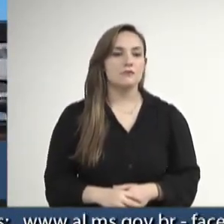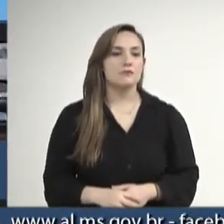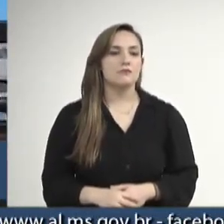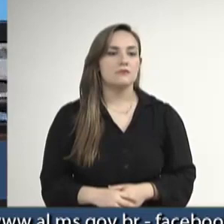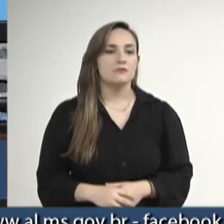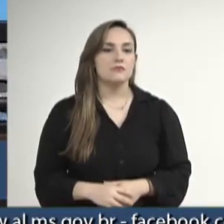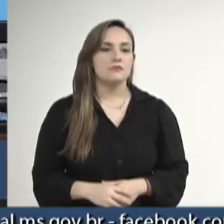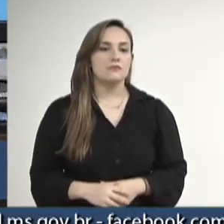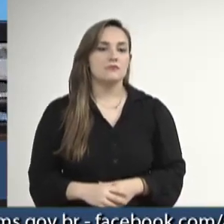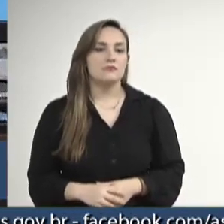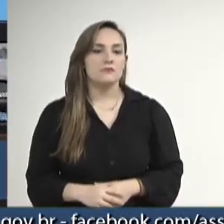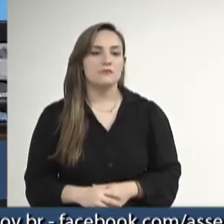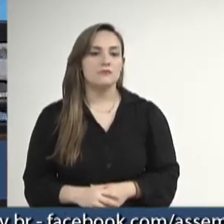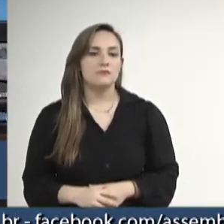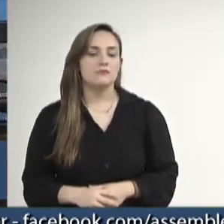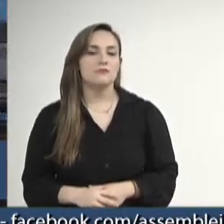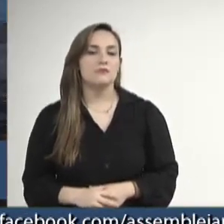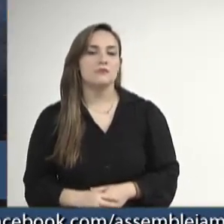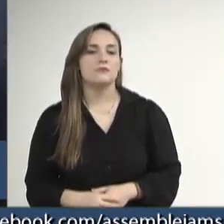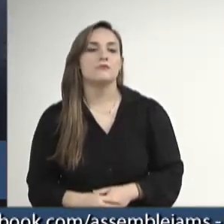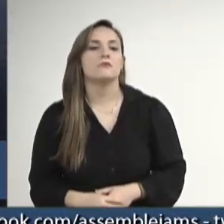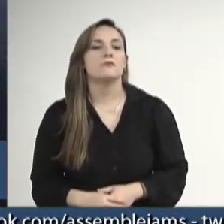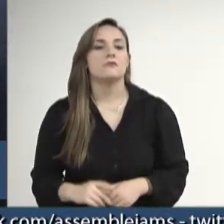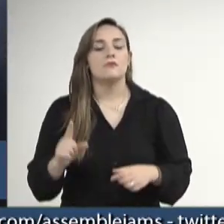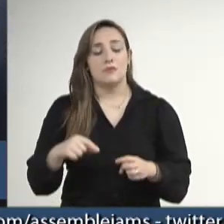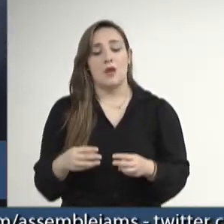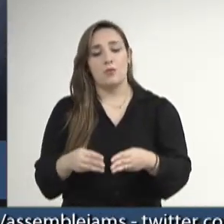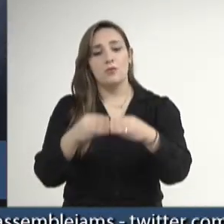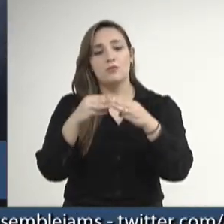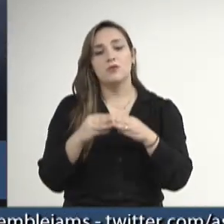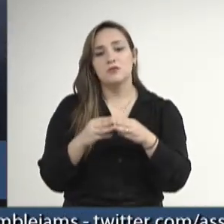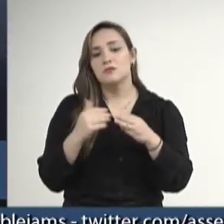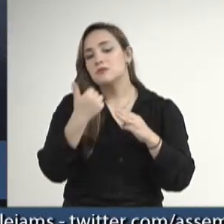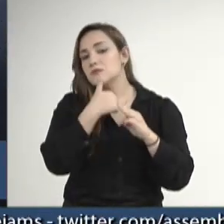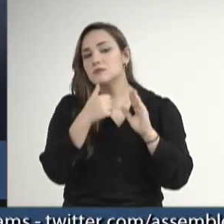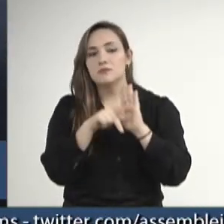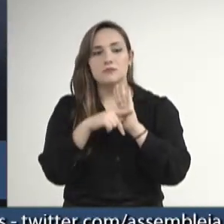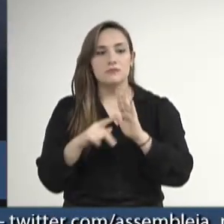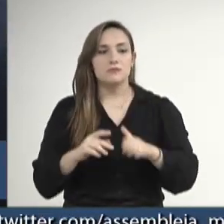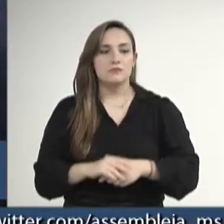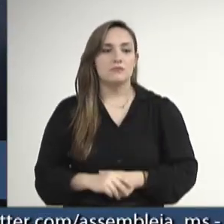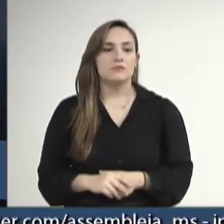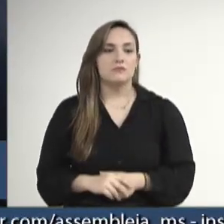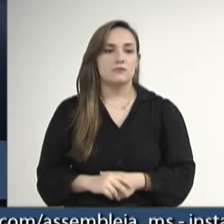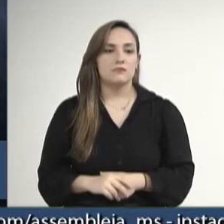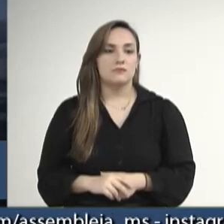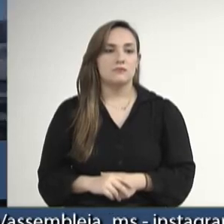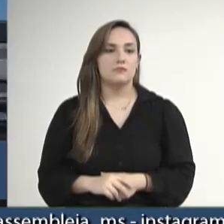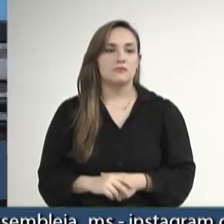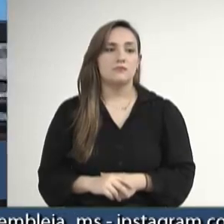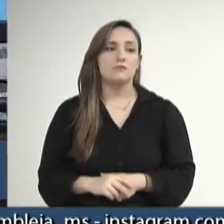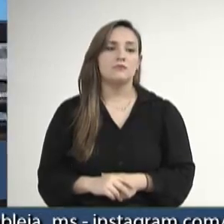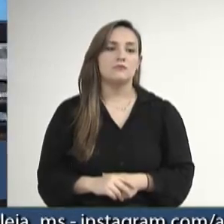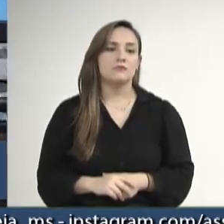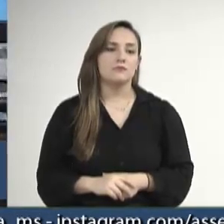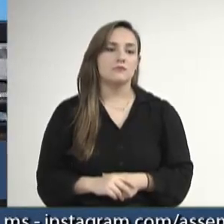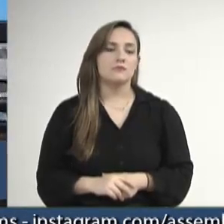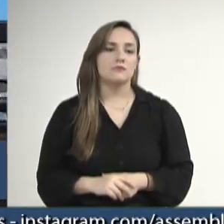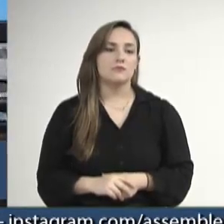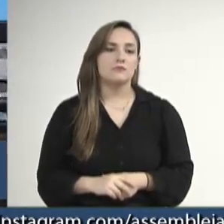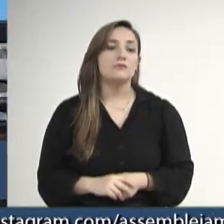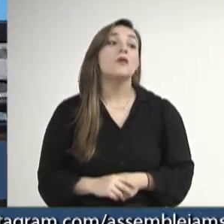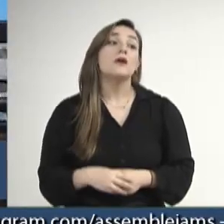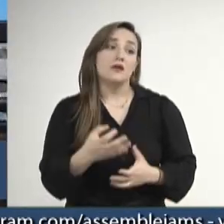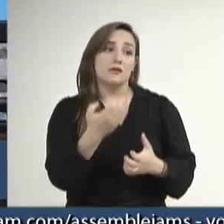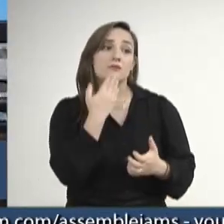emoção o senhor presente de pesar pelo seu José Tomás dá uma solicitação que seja feito pela casa que você